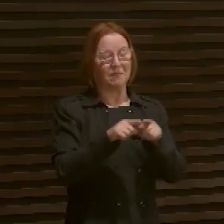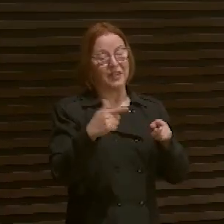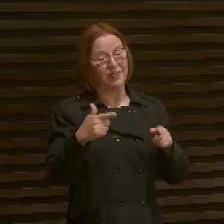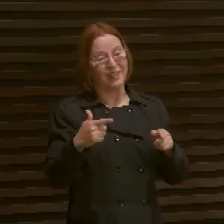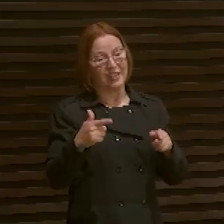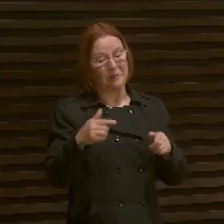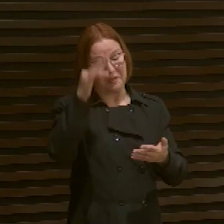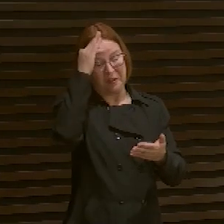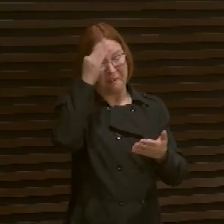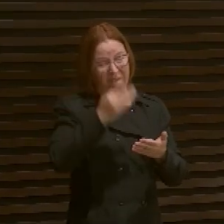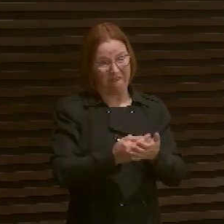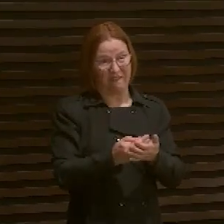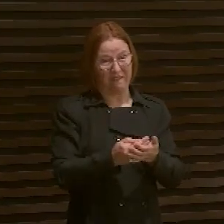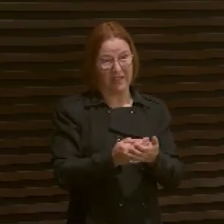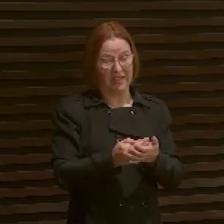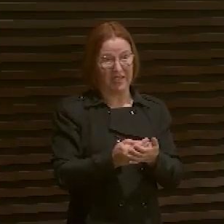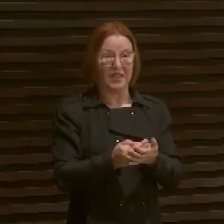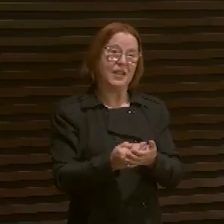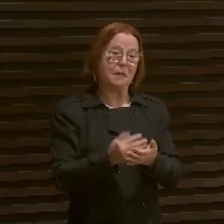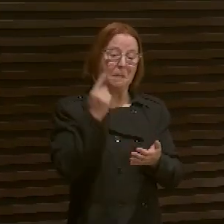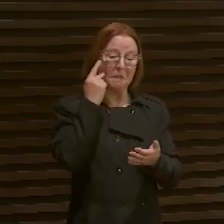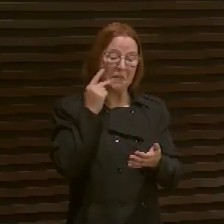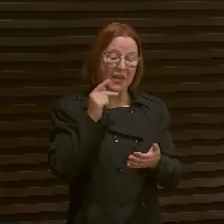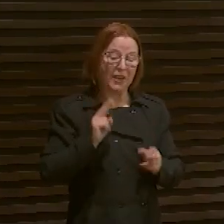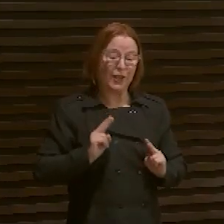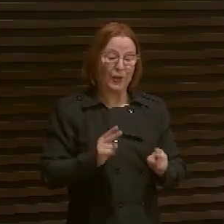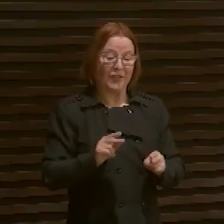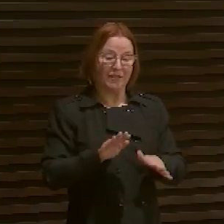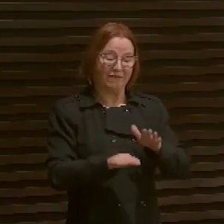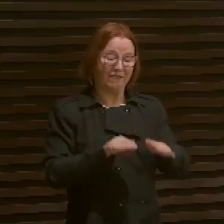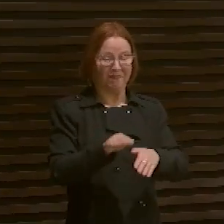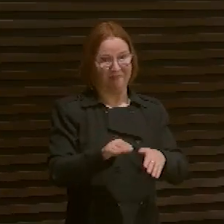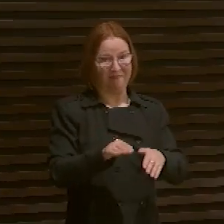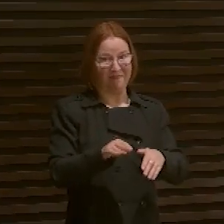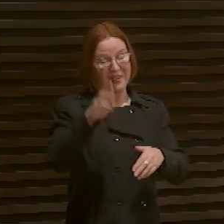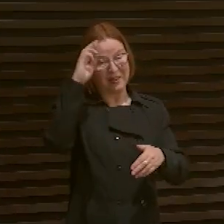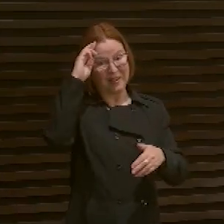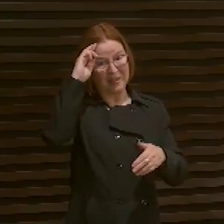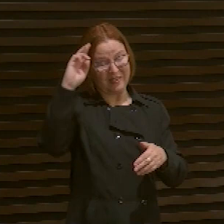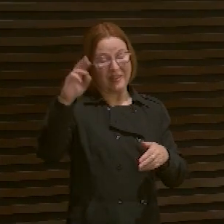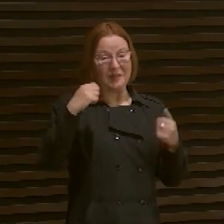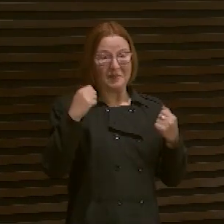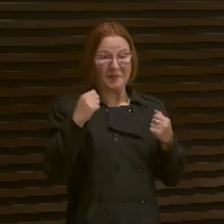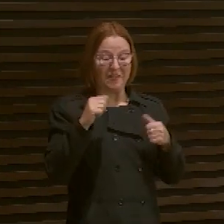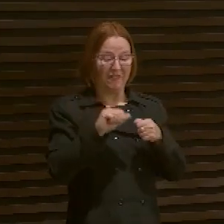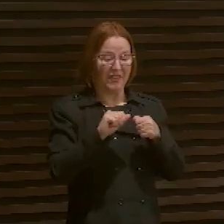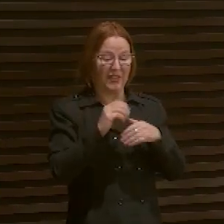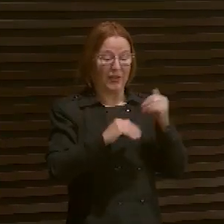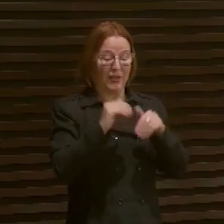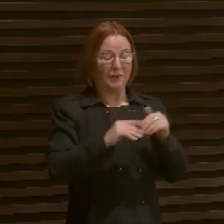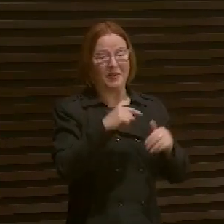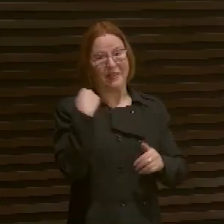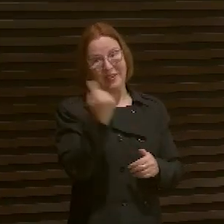caminhar até o final. Então é o Senhor que precisa trabalhar na nossa vida. O Senhor trabalha a nossa vida por